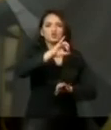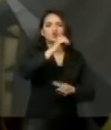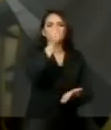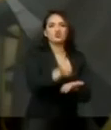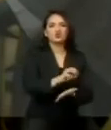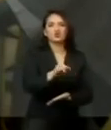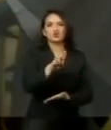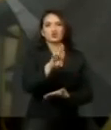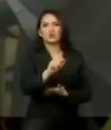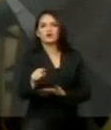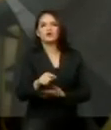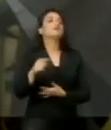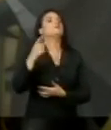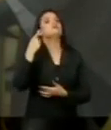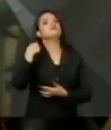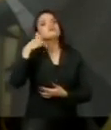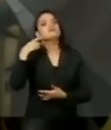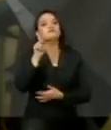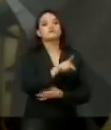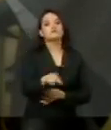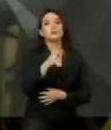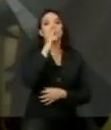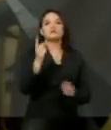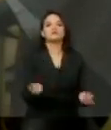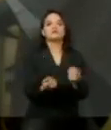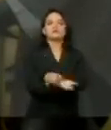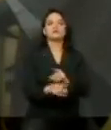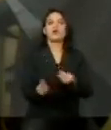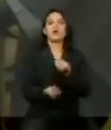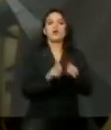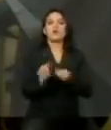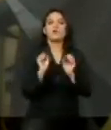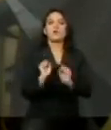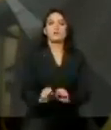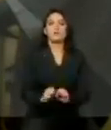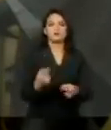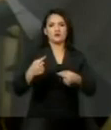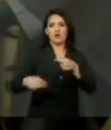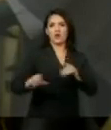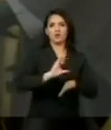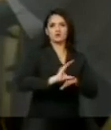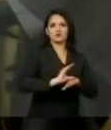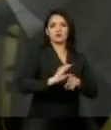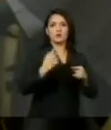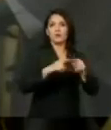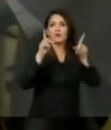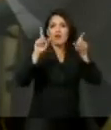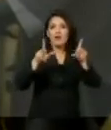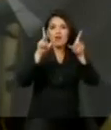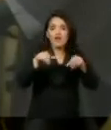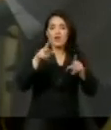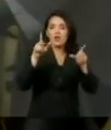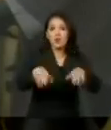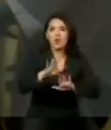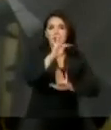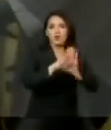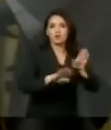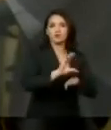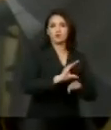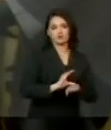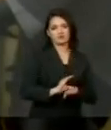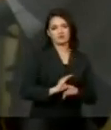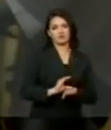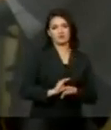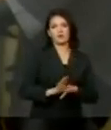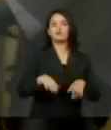crime parece absolutamente contraditório como pode ser incondicional algo que realiza o texto constitucional não será esse o âmbito da